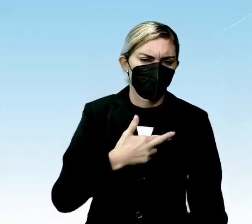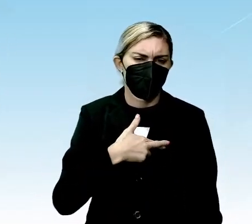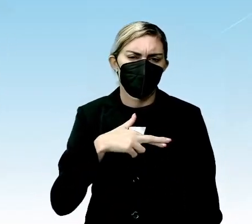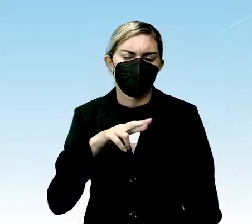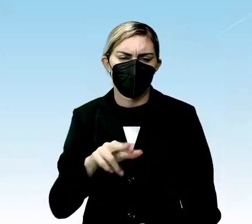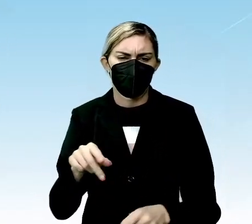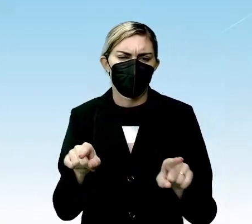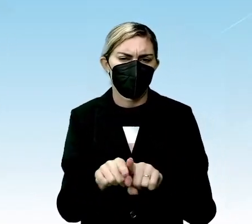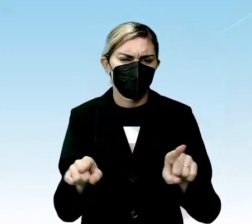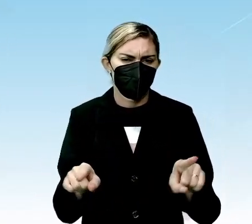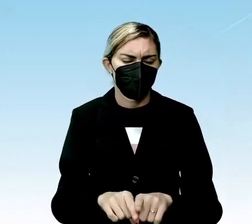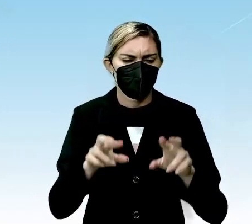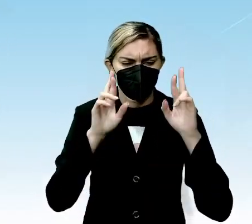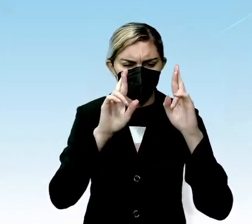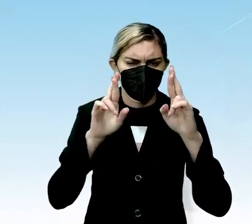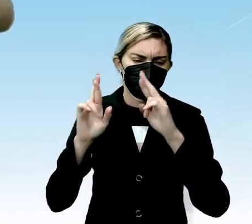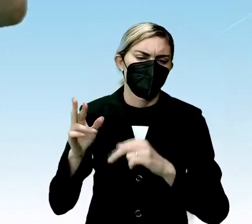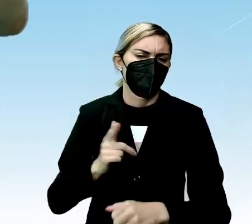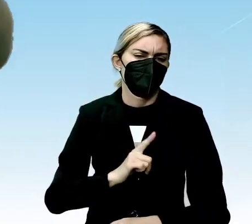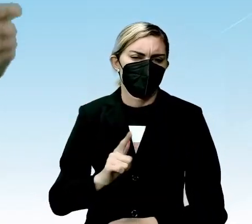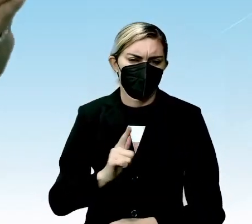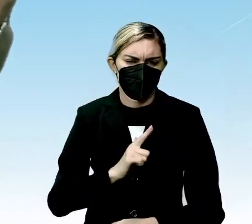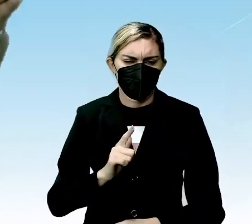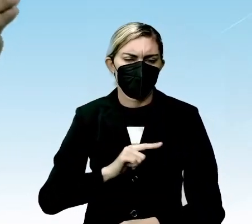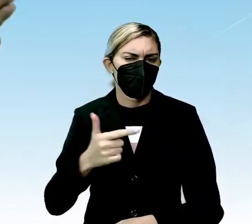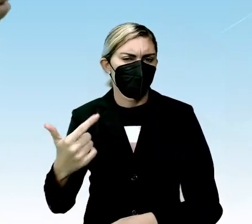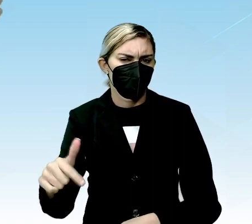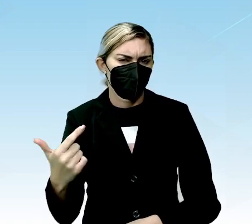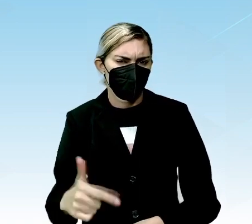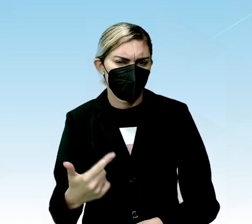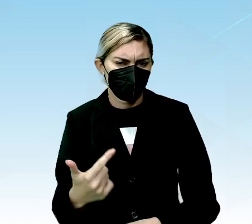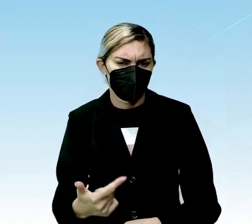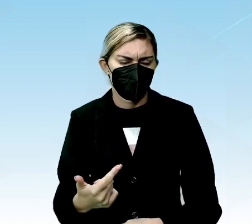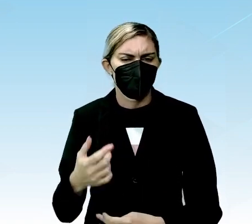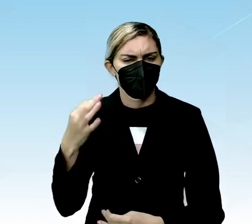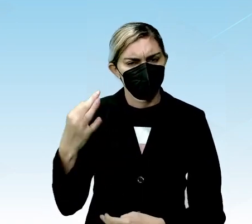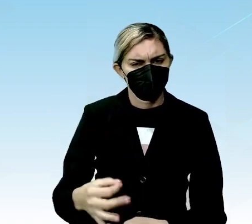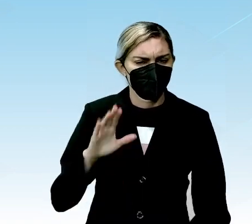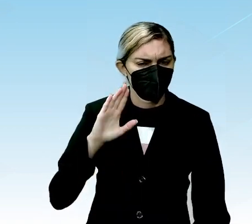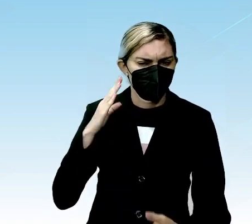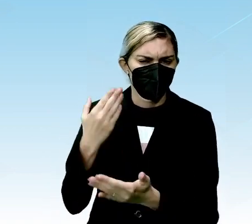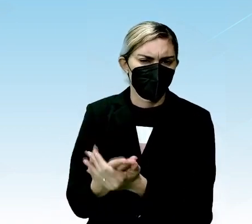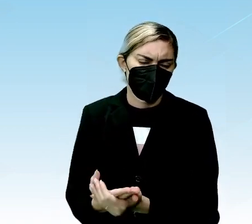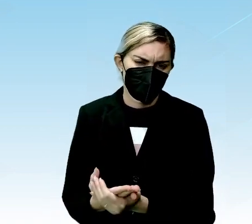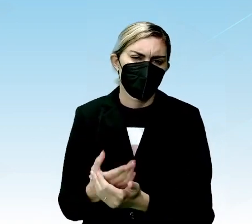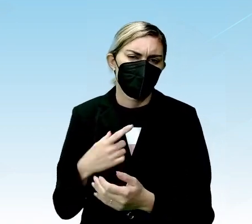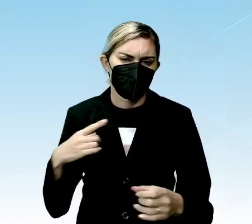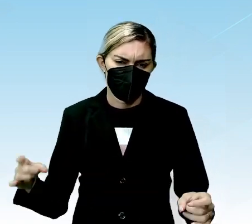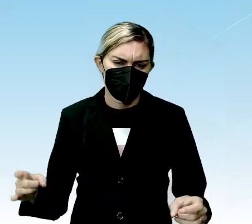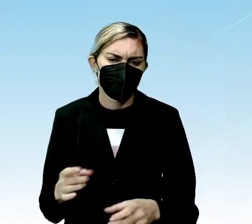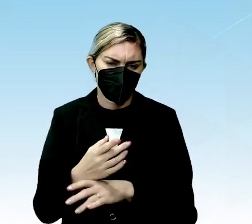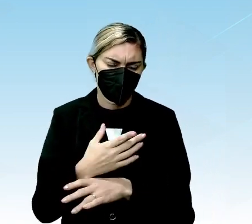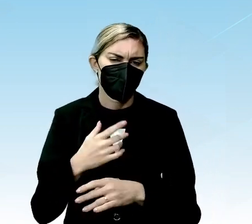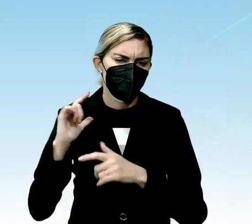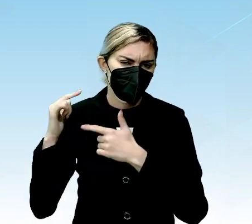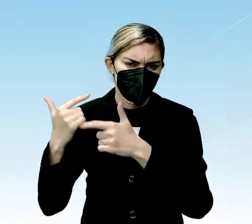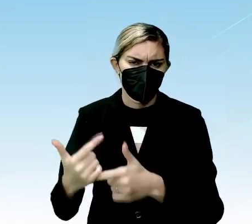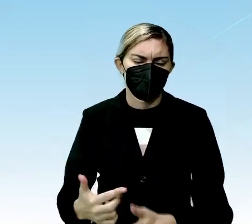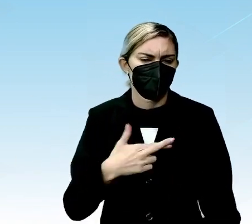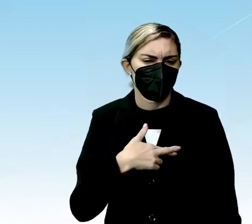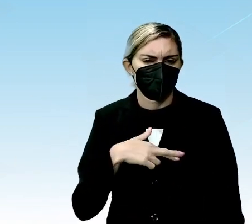e também respeitar aqueles que têm e os que não têm, certo? A crença em uma determinada tradição